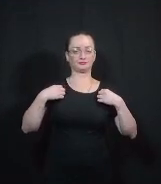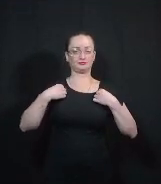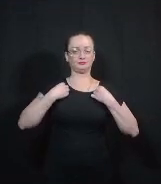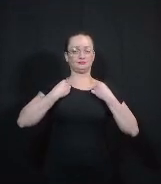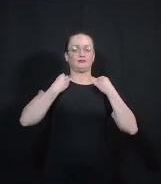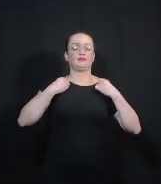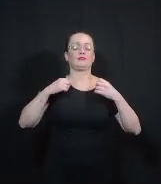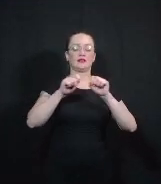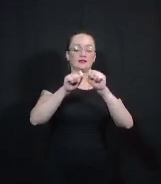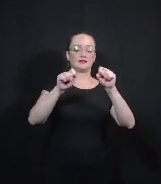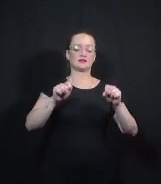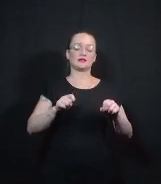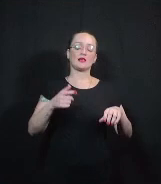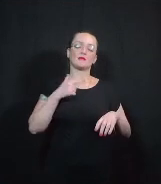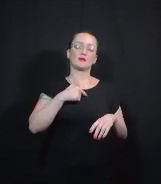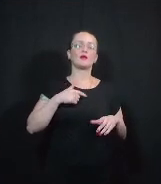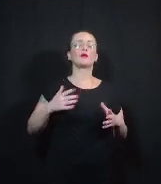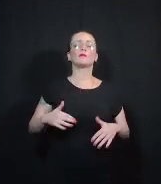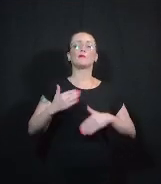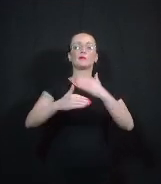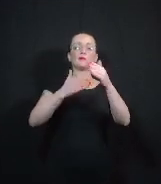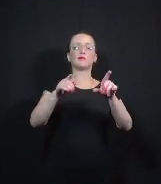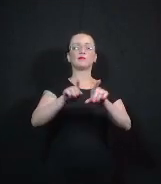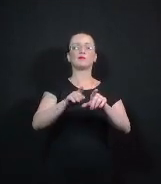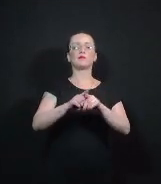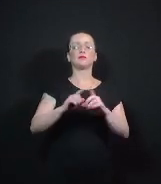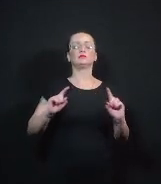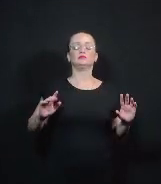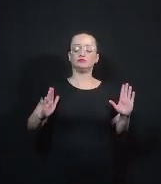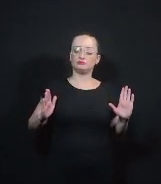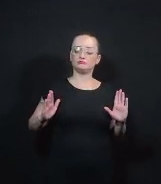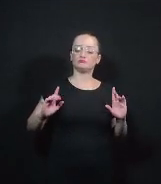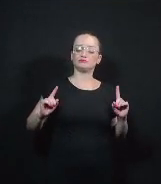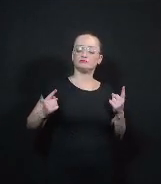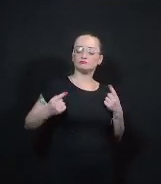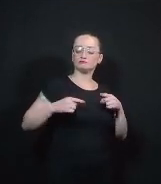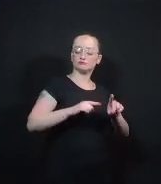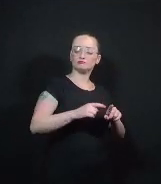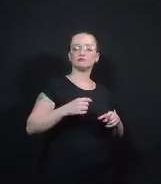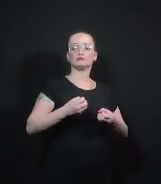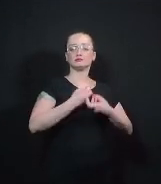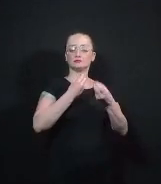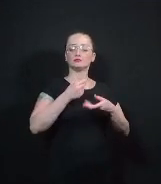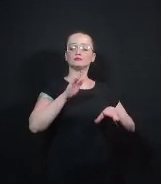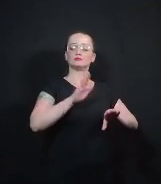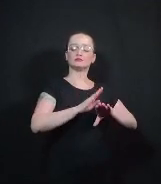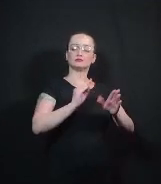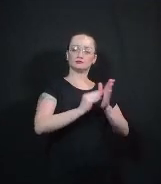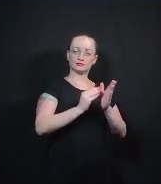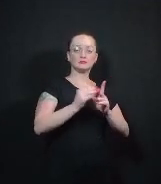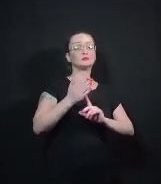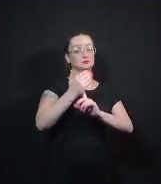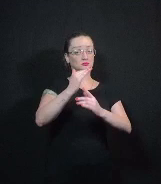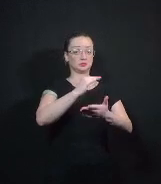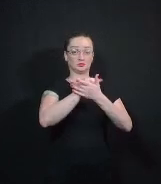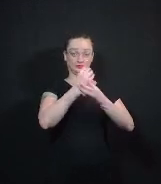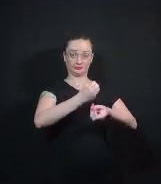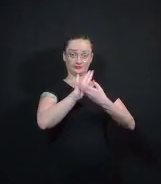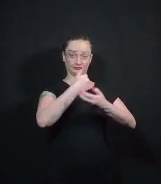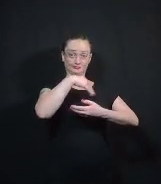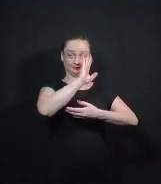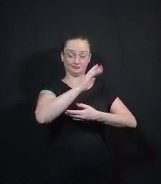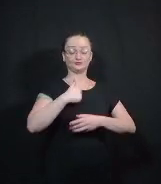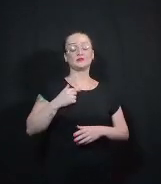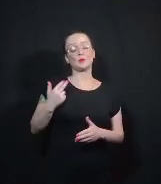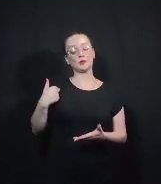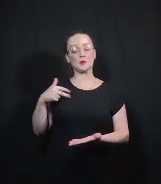ecossistema de desinformação prospere, quanto para o combate à desinformação, né? A tecnologia é uma aliada também. Então, acho que isso acaba me